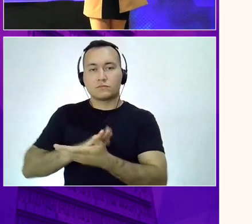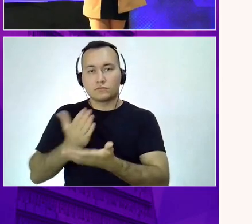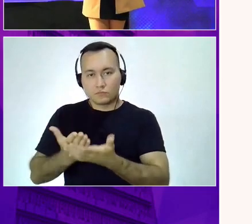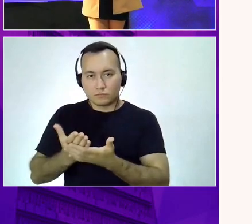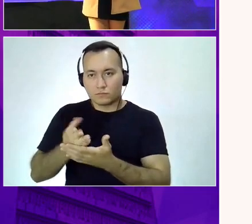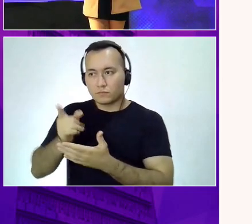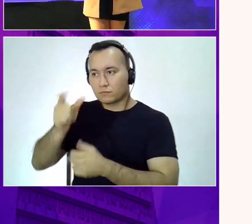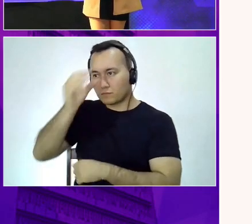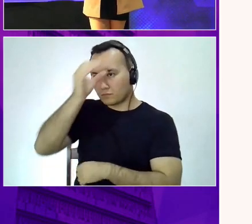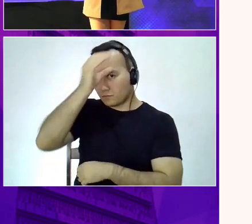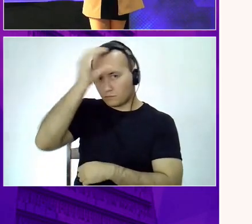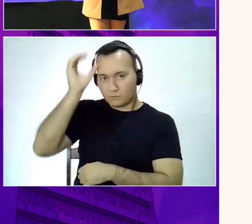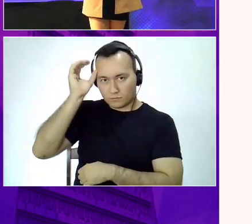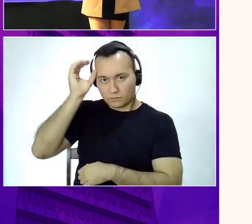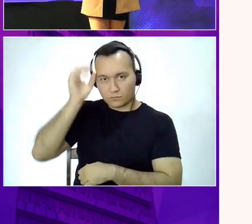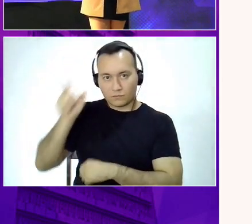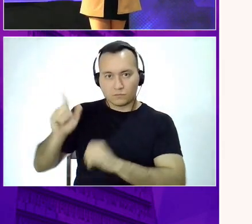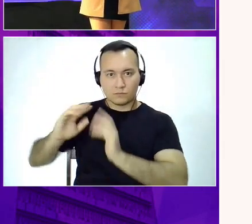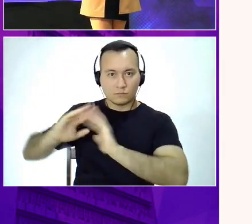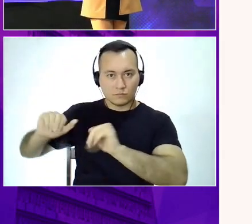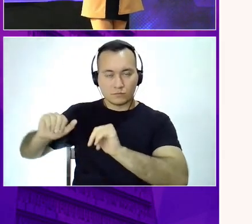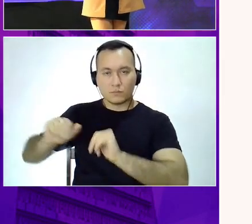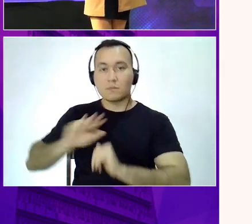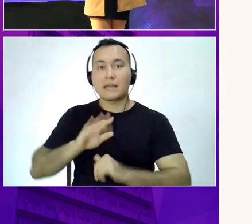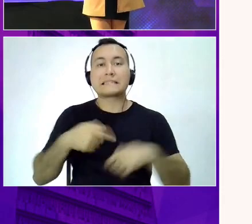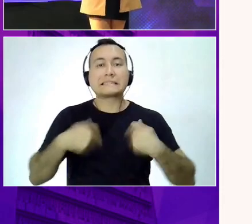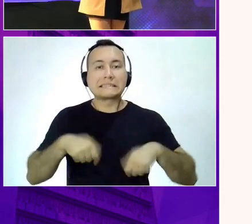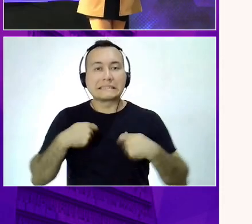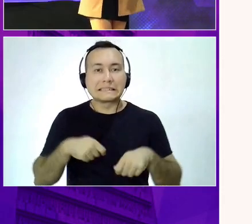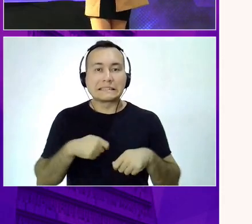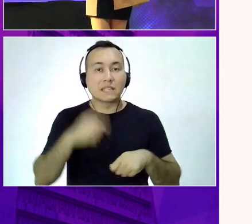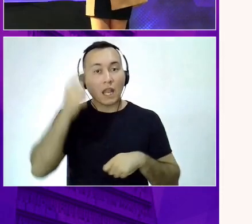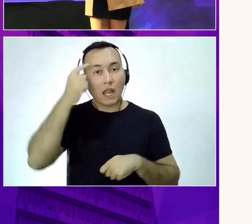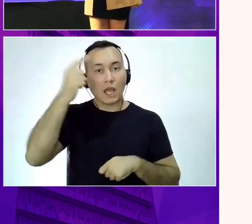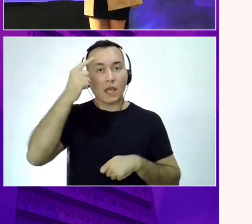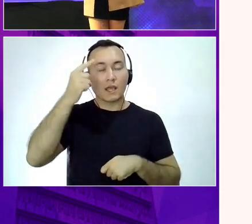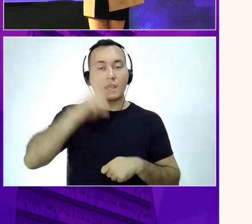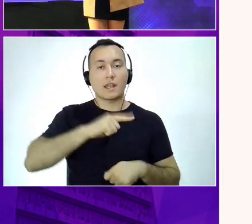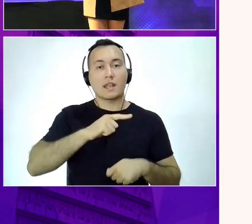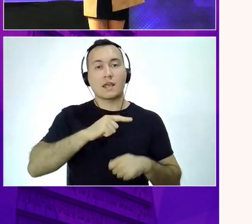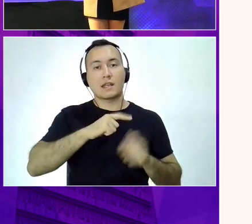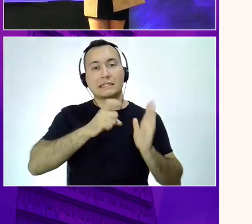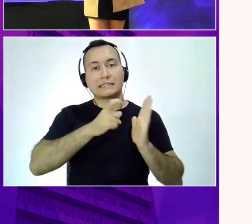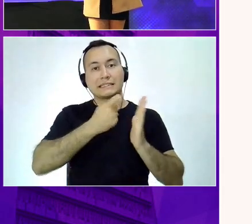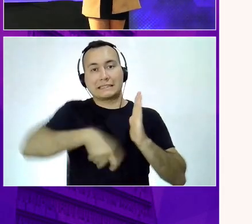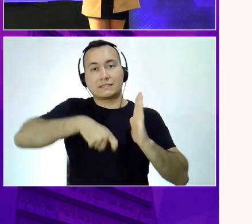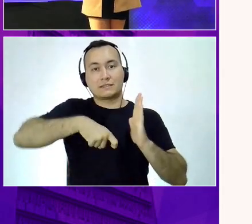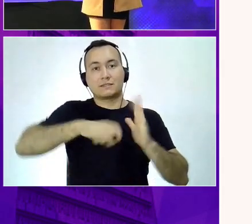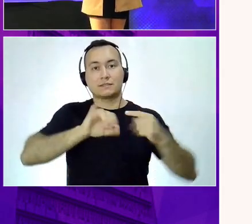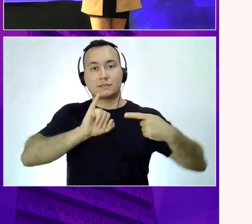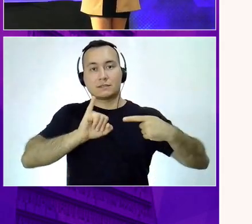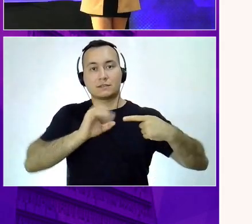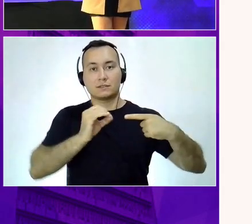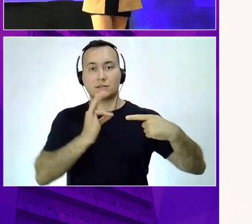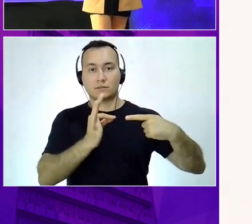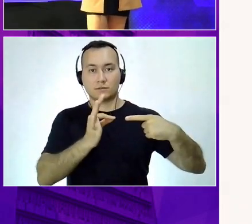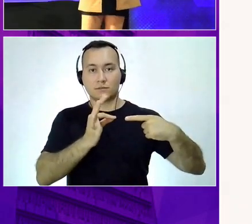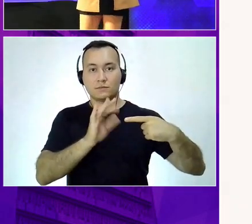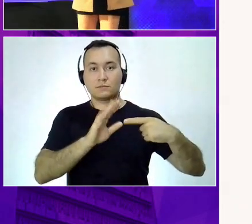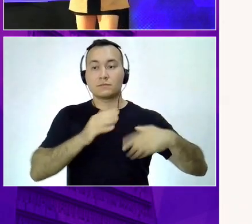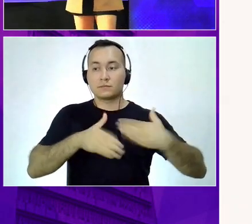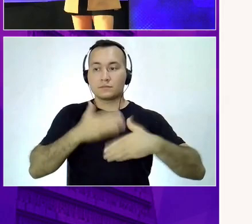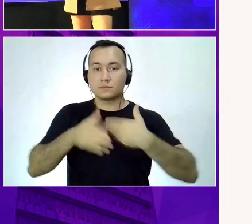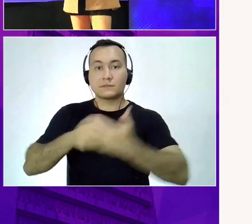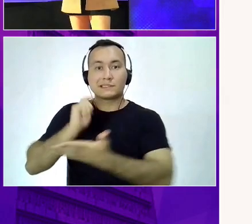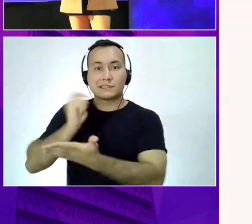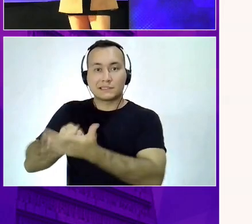acréscimo de cálculo de IOF, e você vai lá na outra ponta fazer o pagamento em dólar. E se você tem uma falha